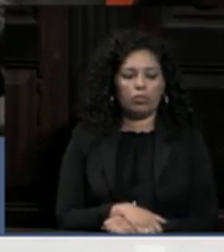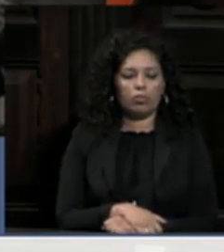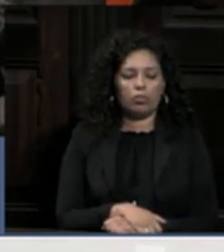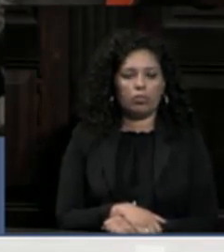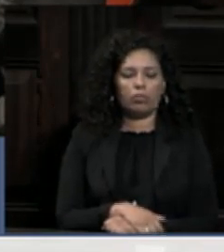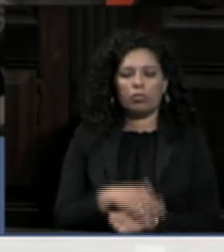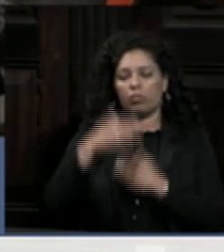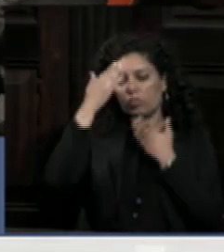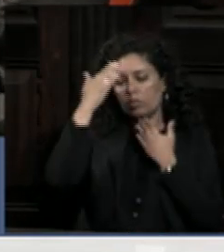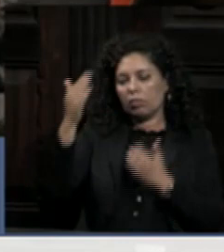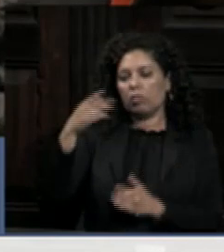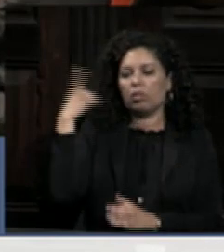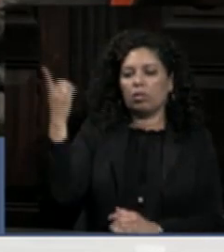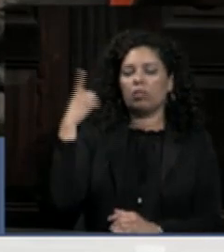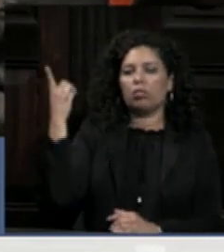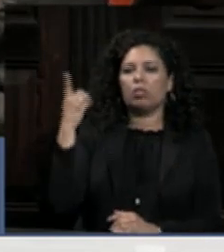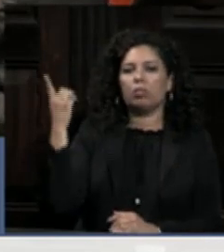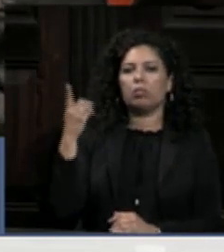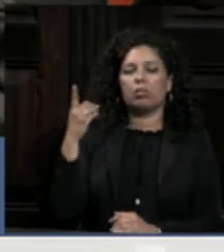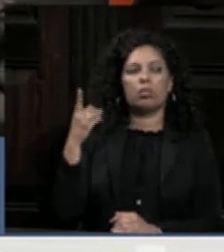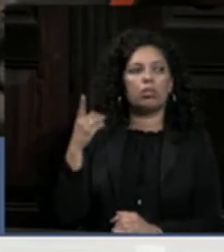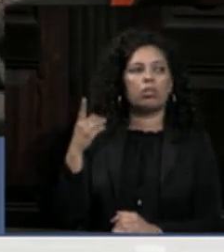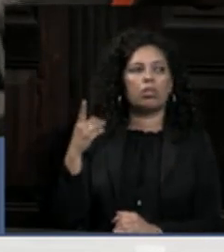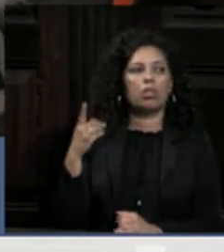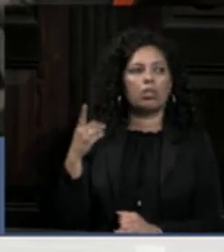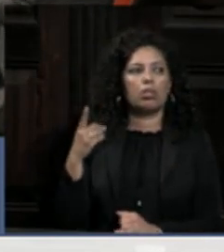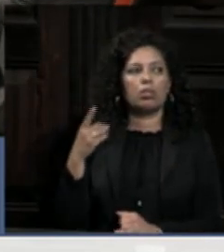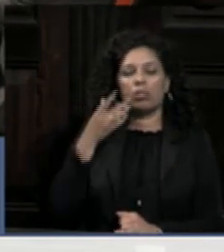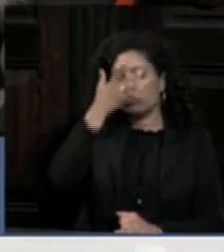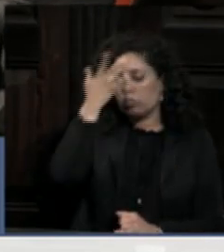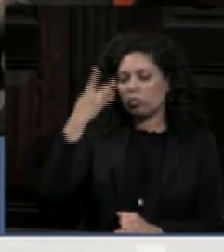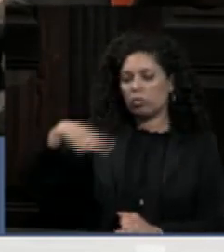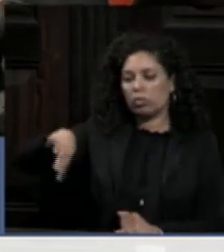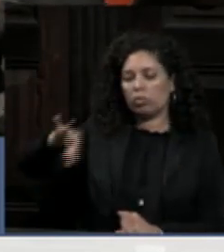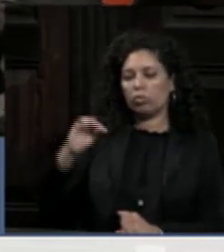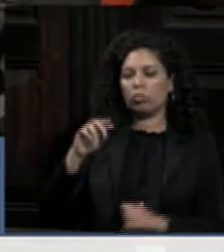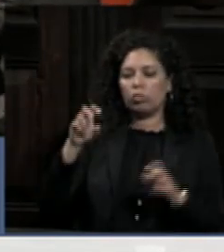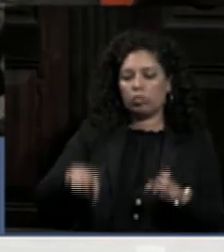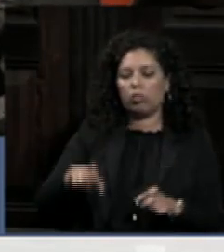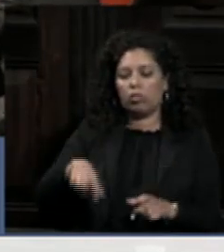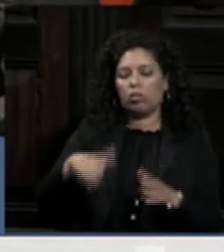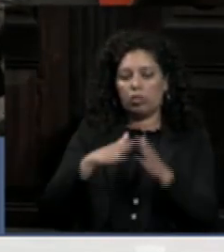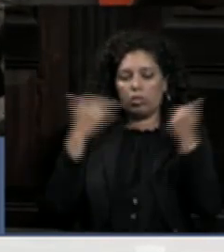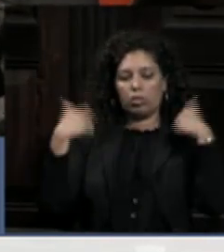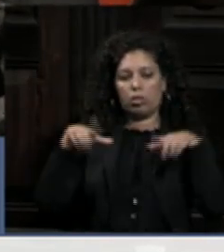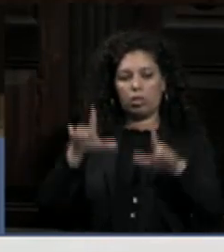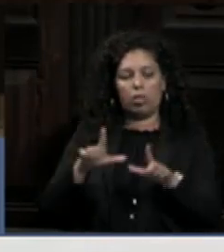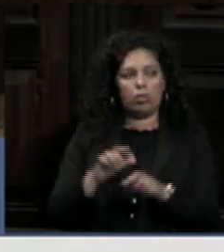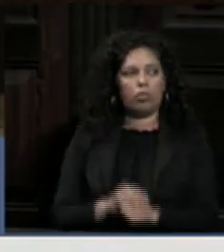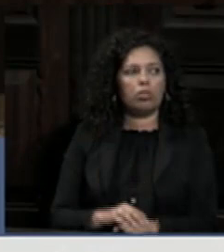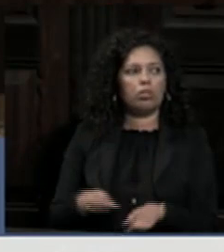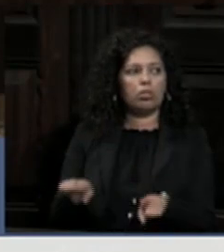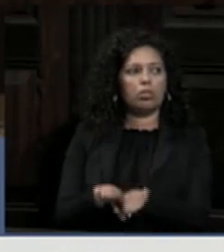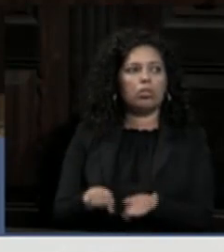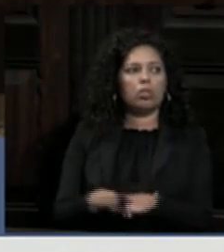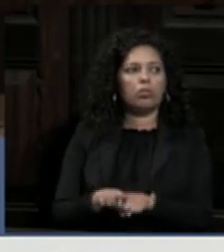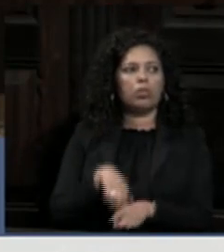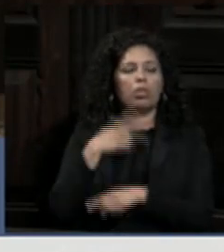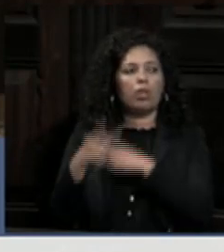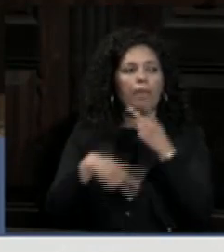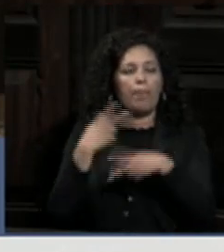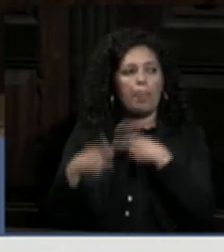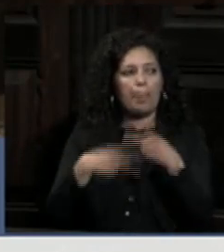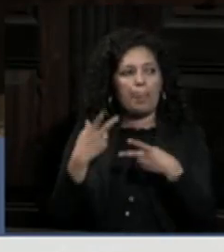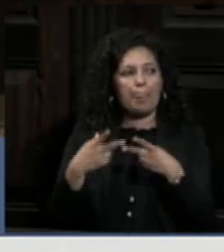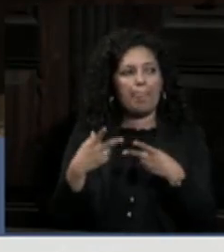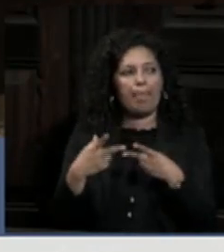obrigado deputado carlos presidia a audiência senhoras e senhores presentes também me repito aqui